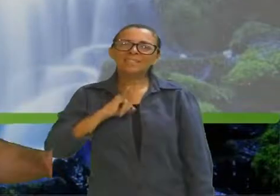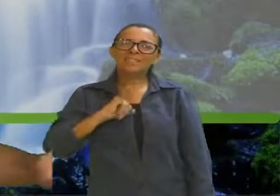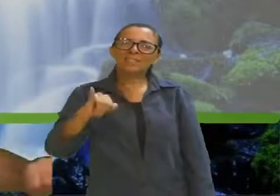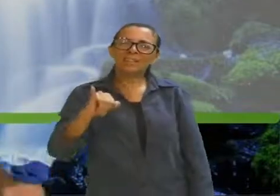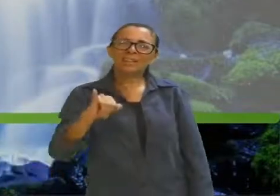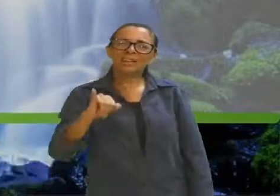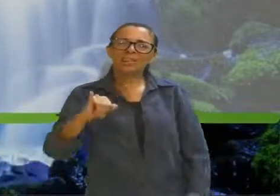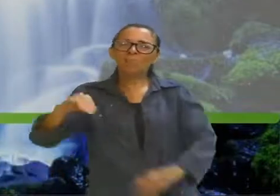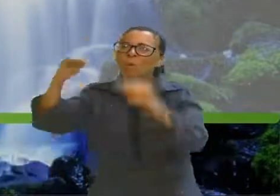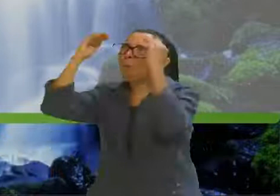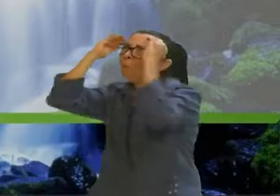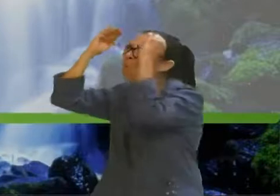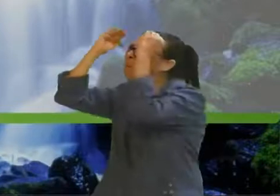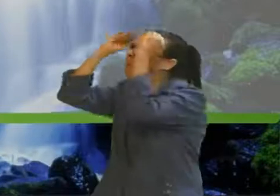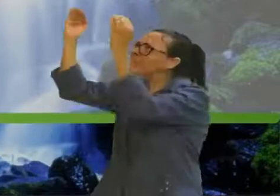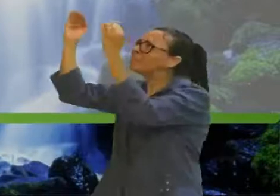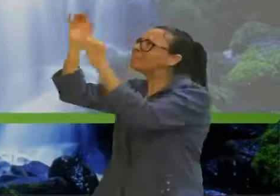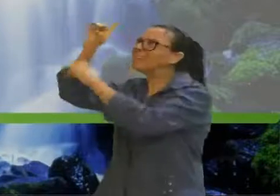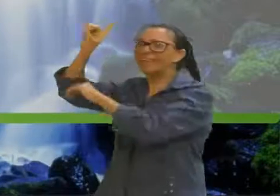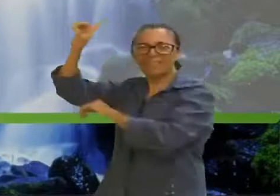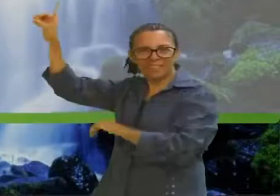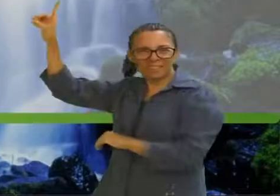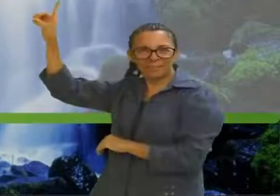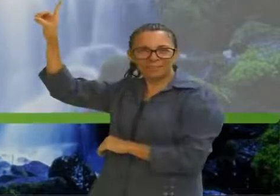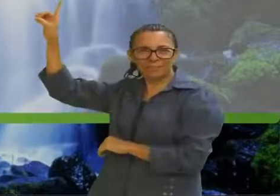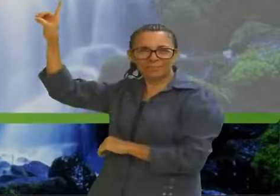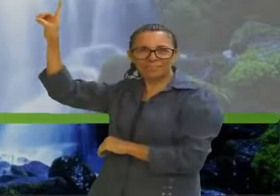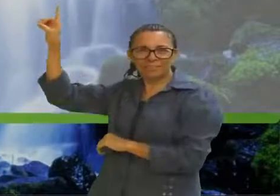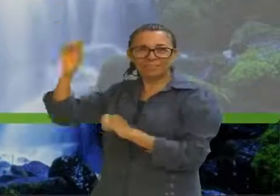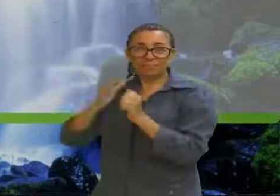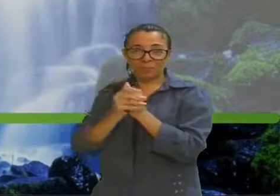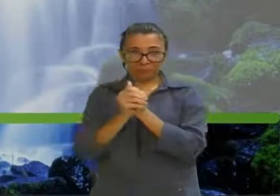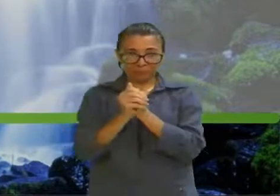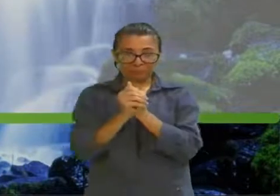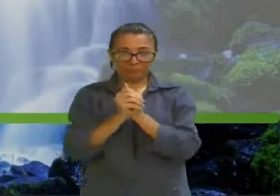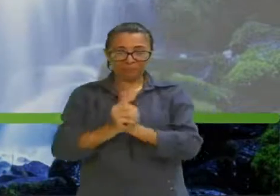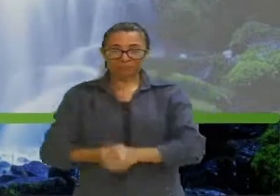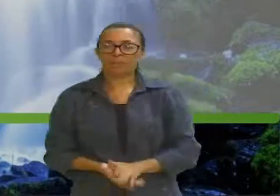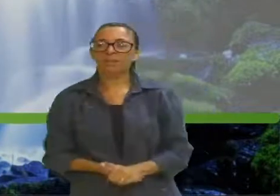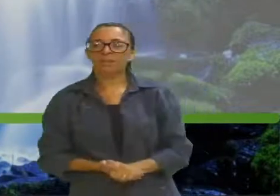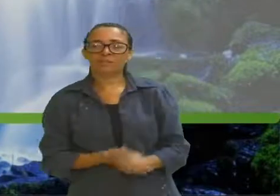grandiosamente. Amém? Em 1